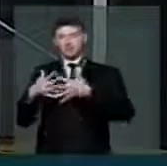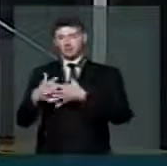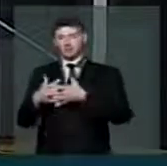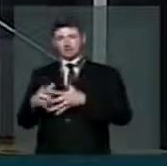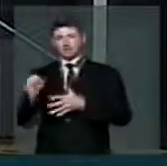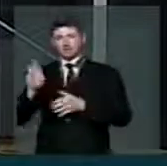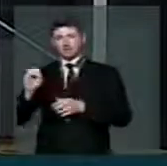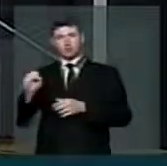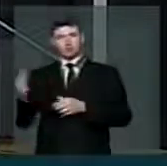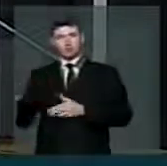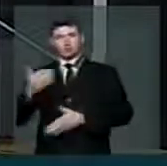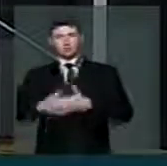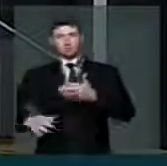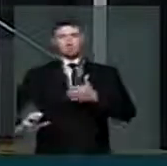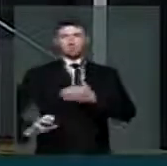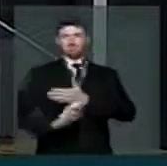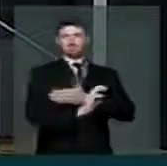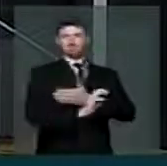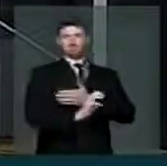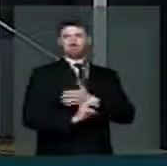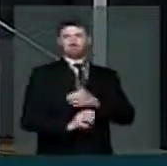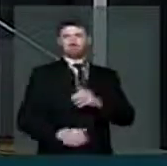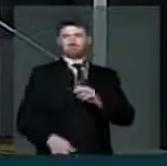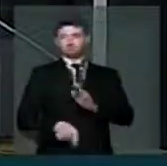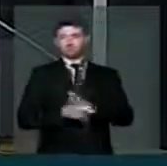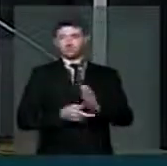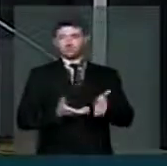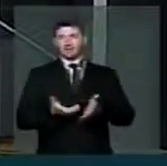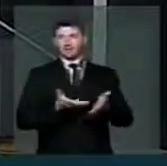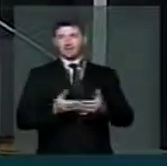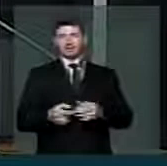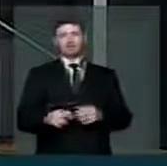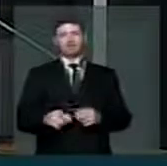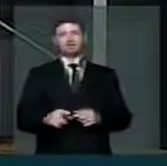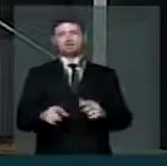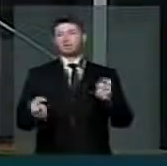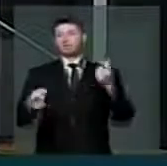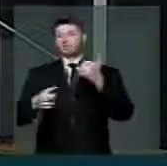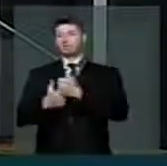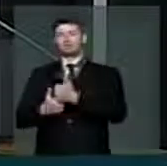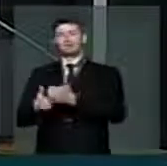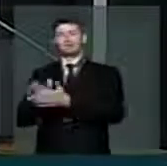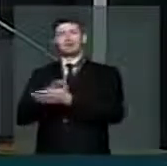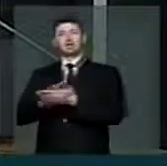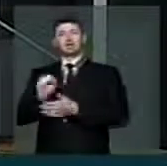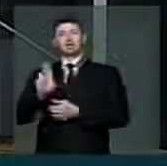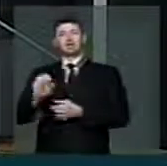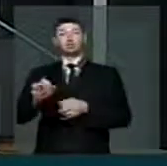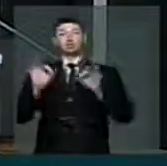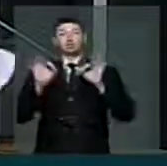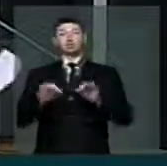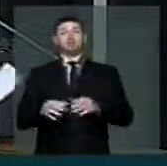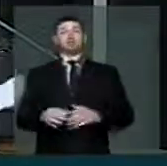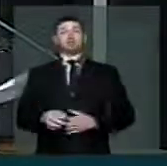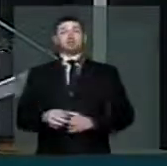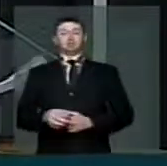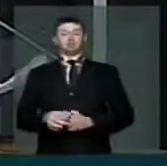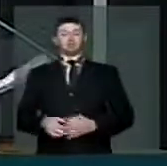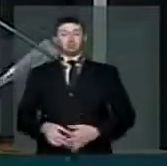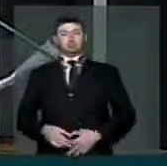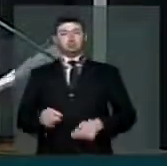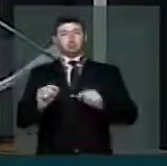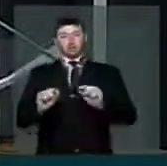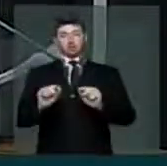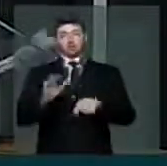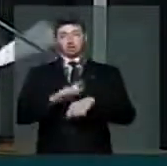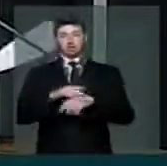complexidade para os seus tratamentos, sem repor ao SUS exatamente aquilo que os seus